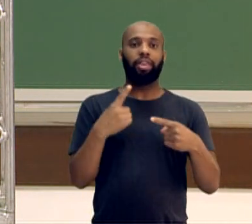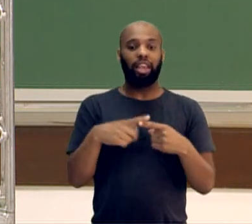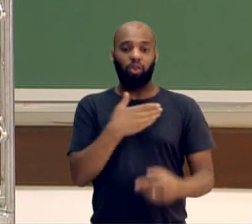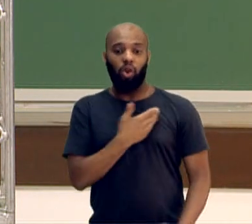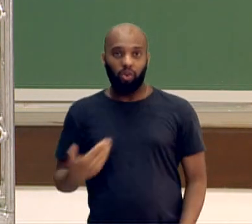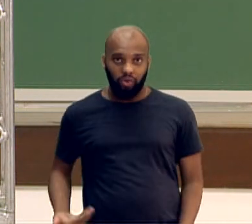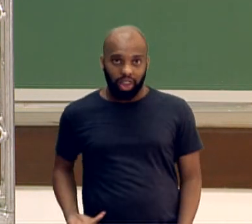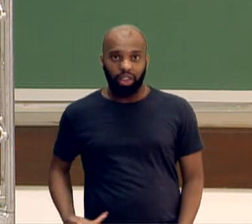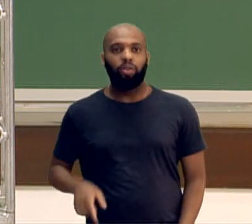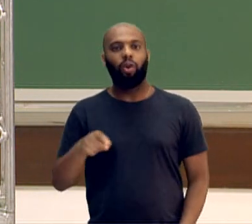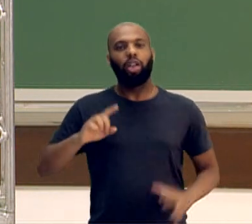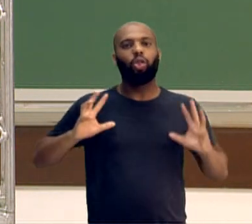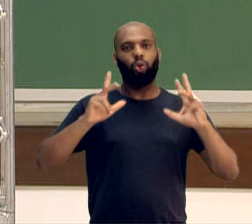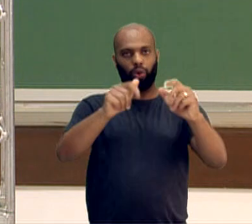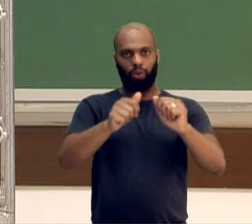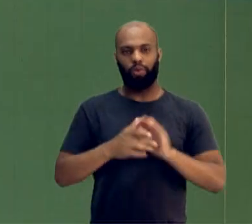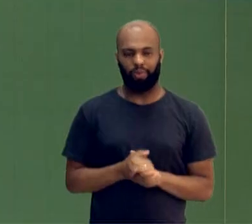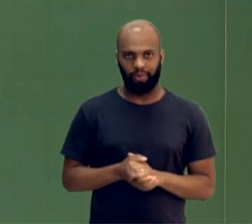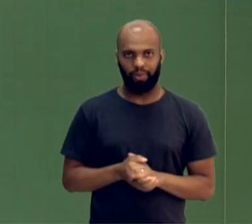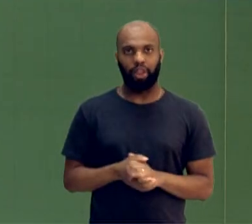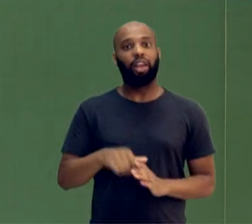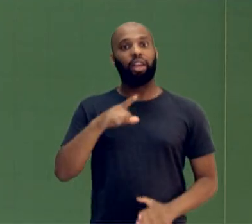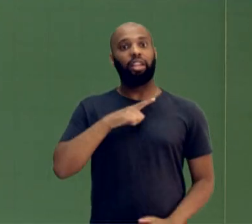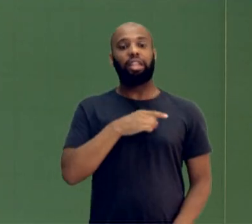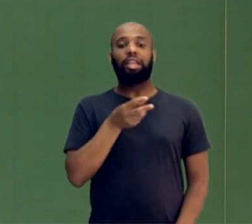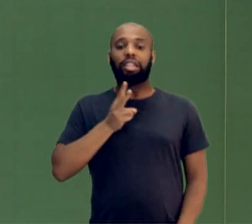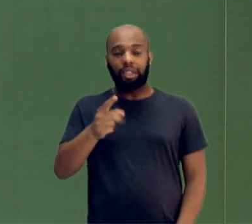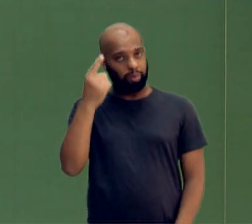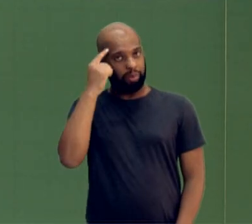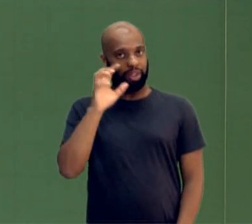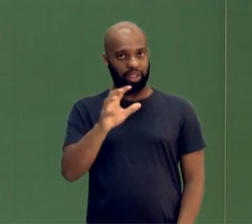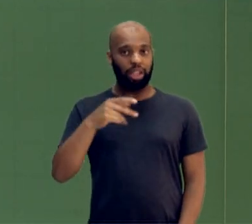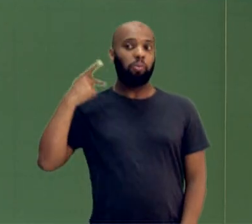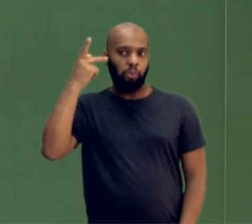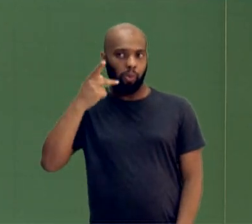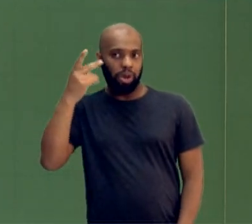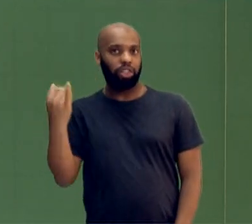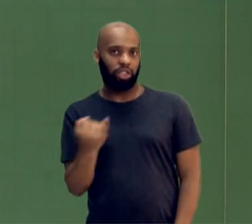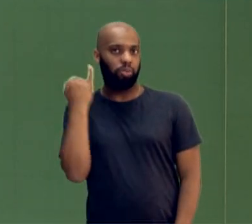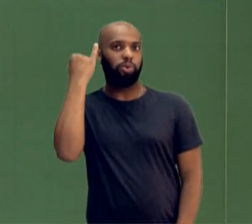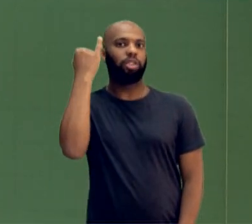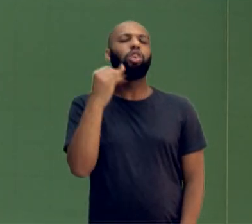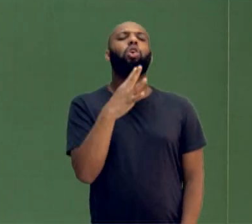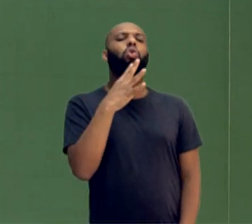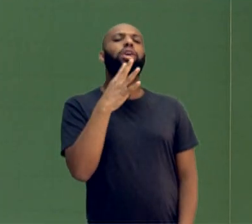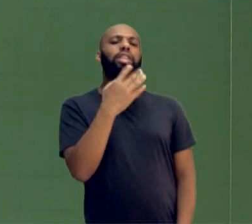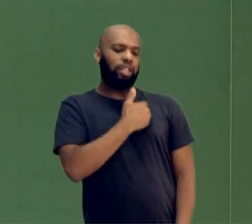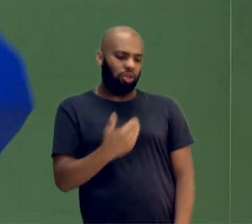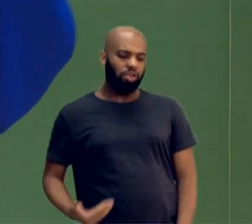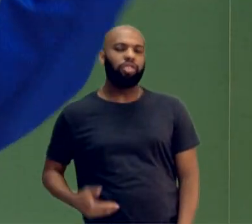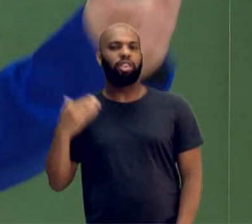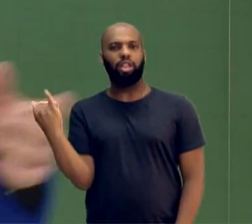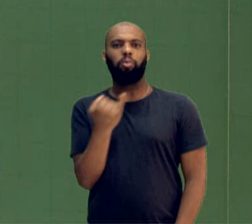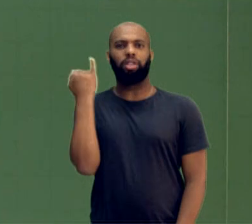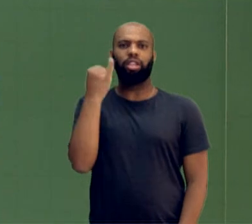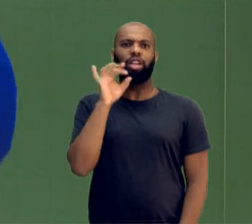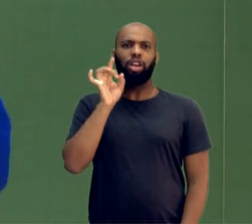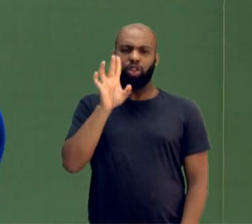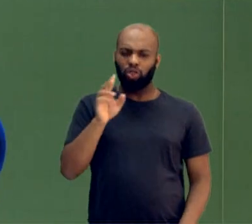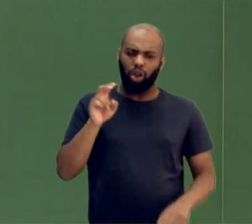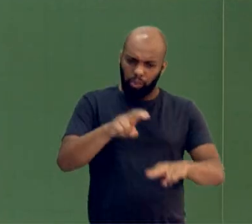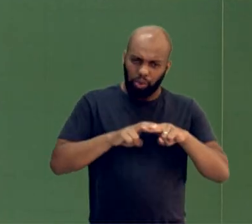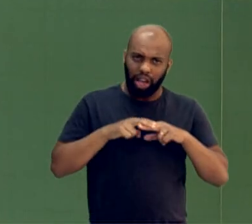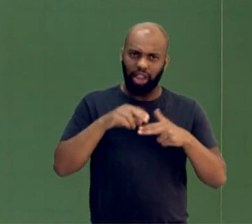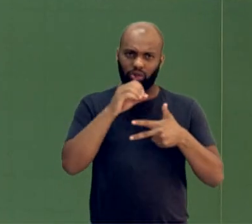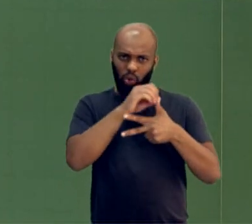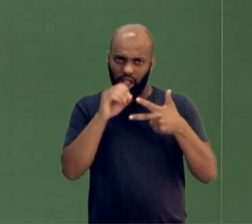como um todo. Beleza, aluno? Sempre tem essa crítica, né? A política é muito importante, conhecer Estado é muito importante. Não só para o teu Enem, para o teu vestibular,